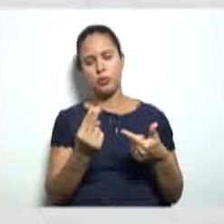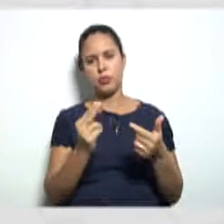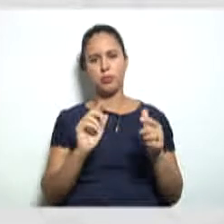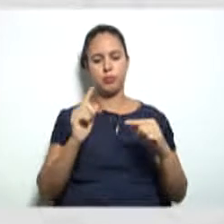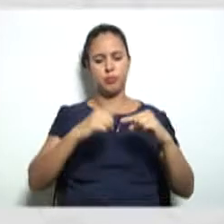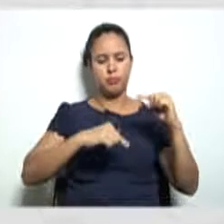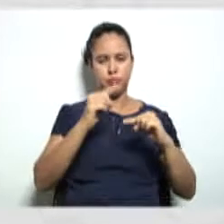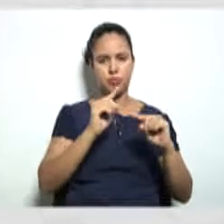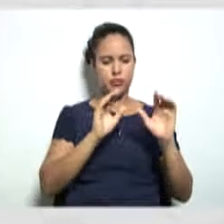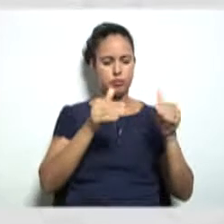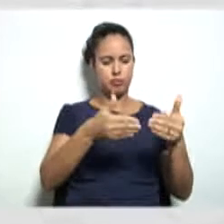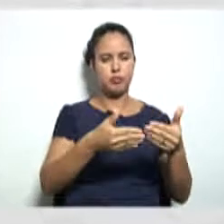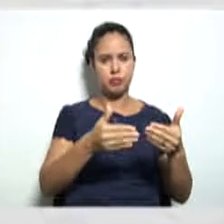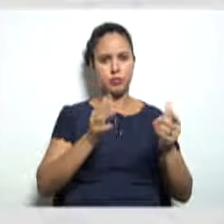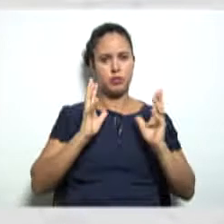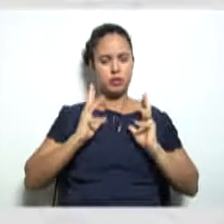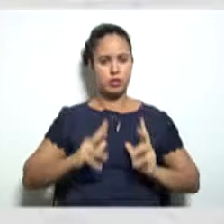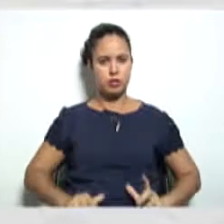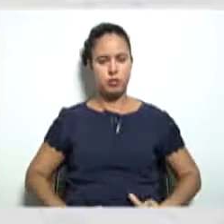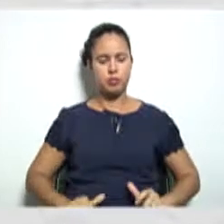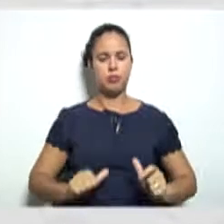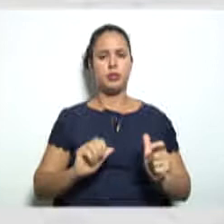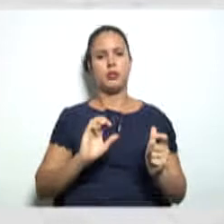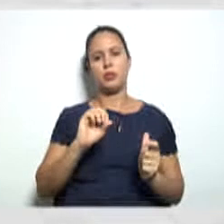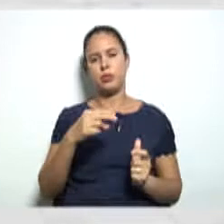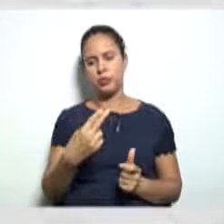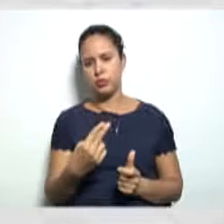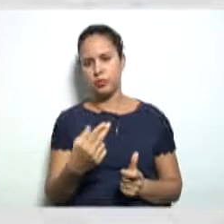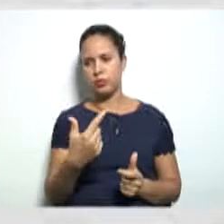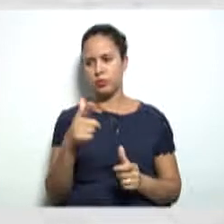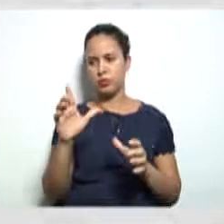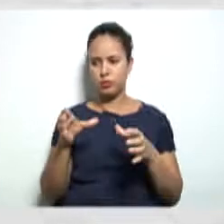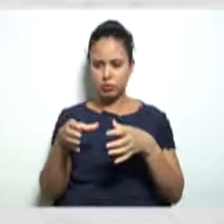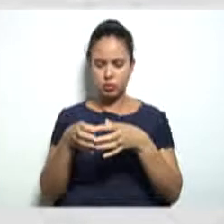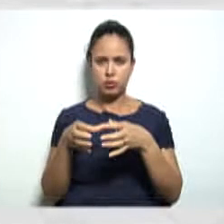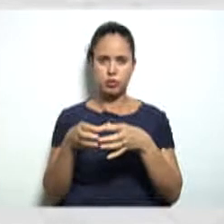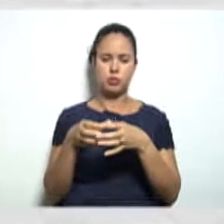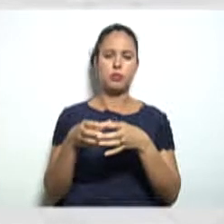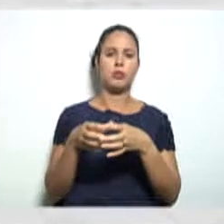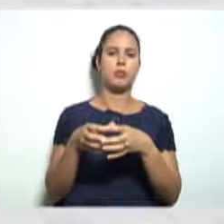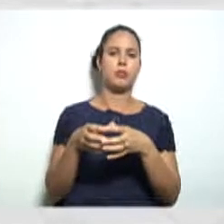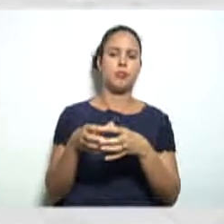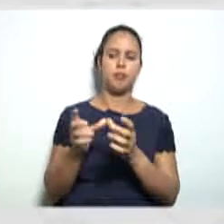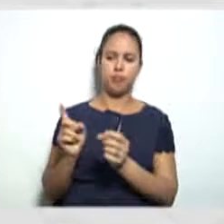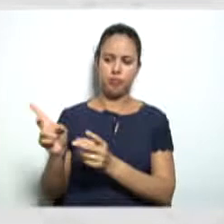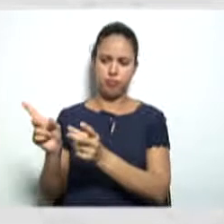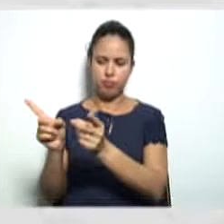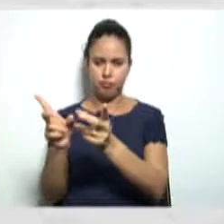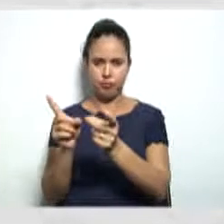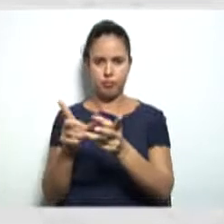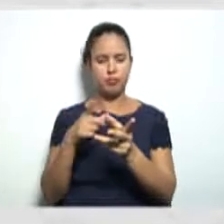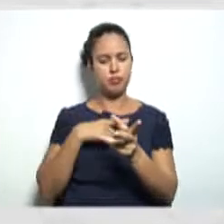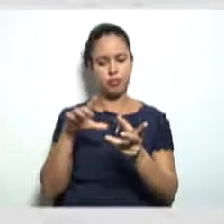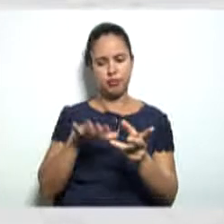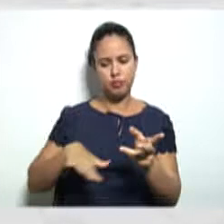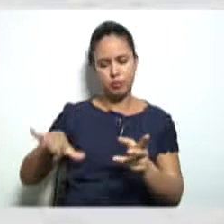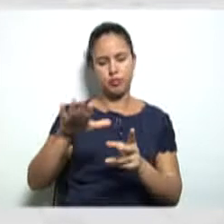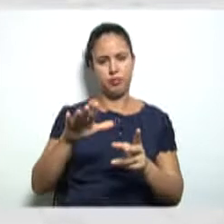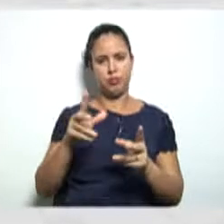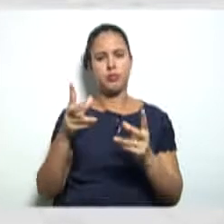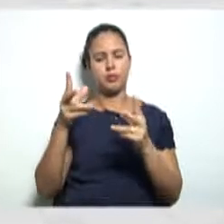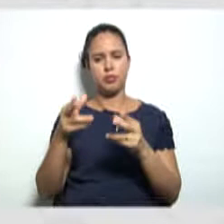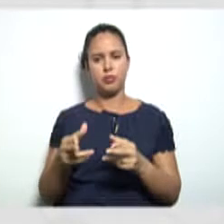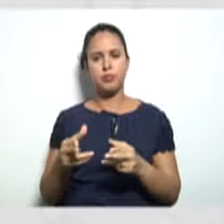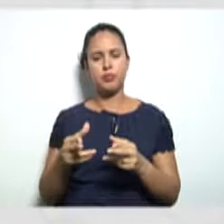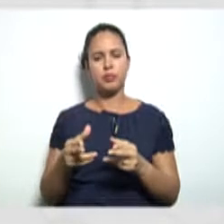limpeza para um condomínio, ou um grupo de comerciantes que divide o mesmo espaço de comercialização. Então, muitas cooperativas de consumo existem no